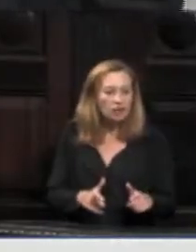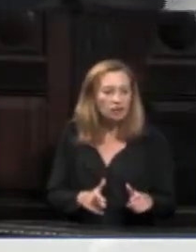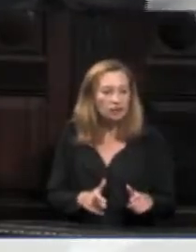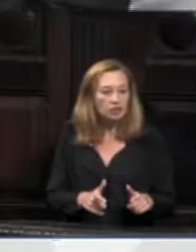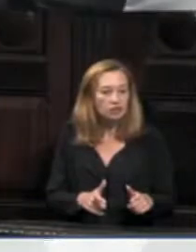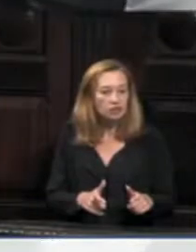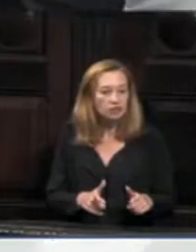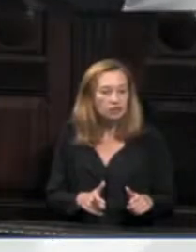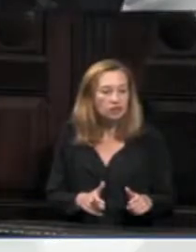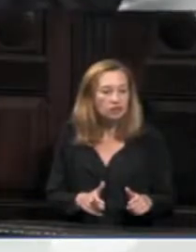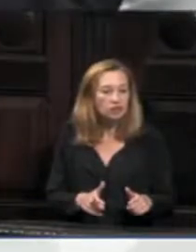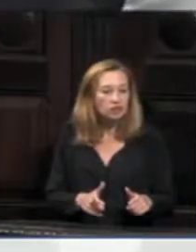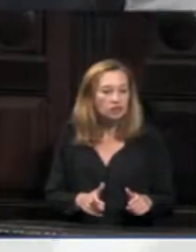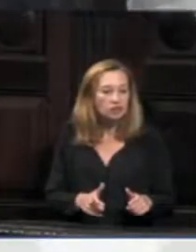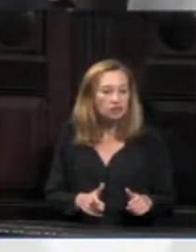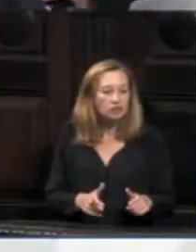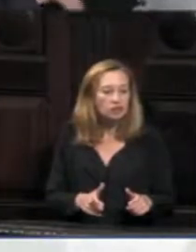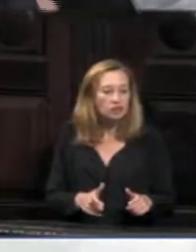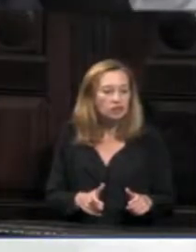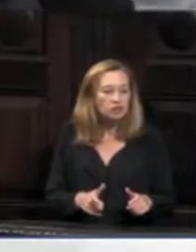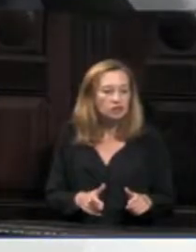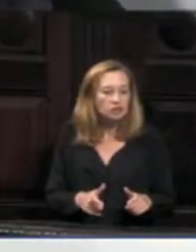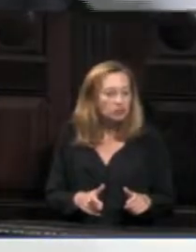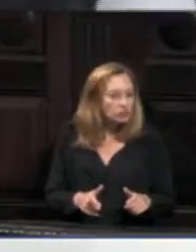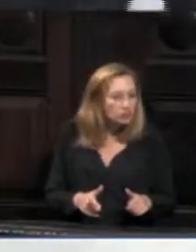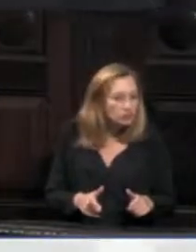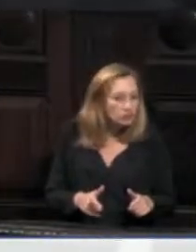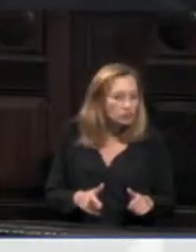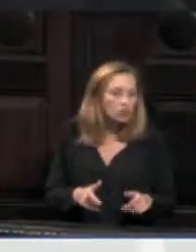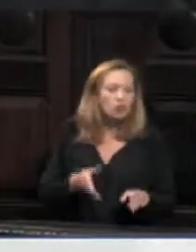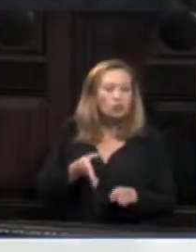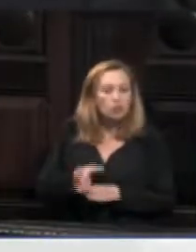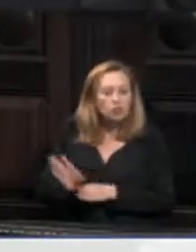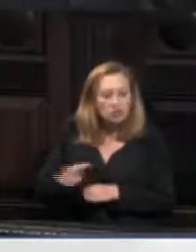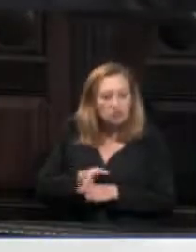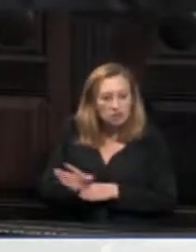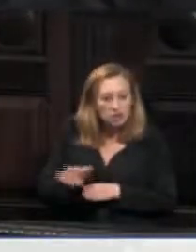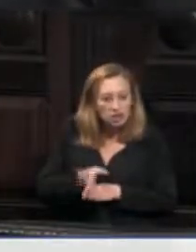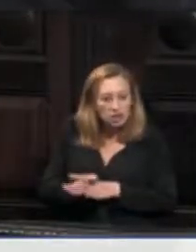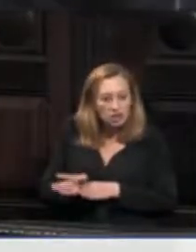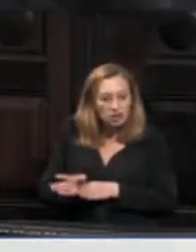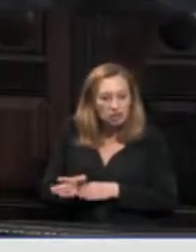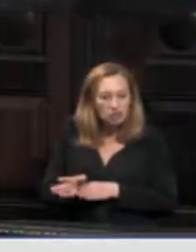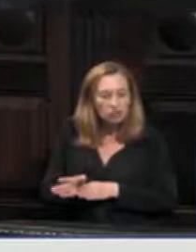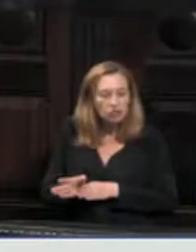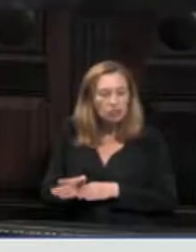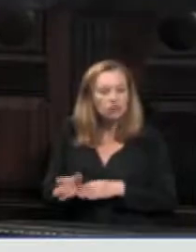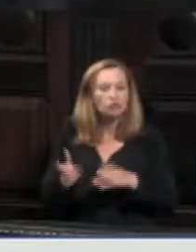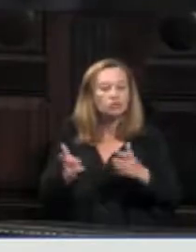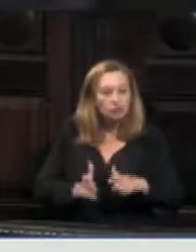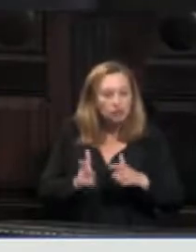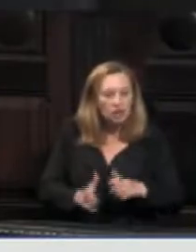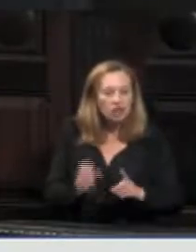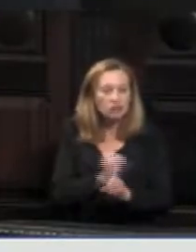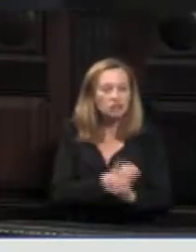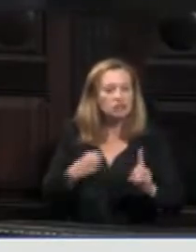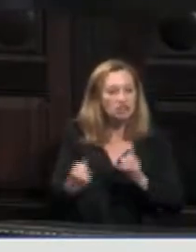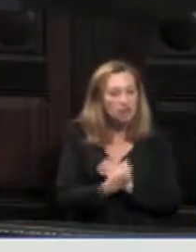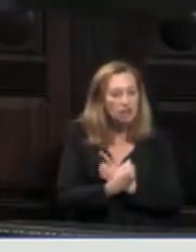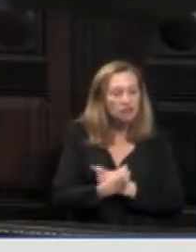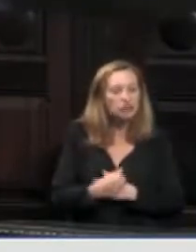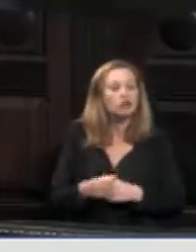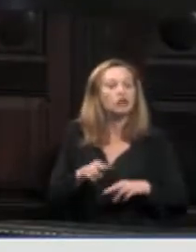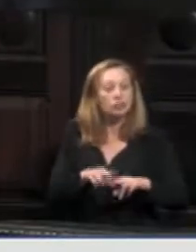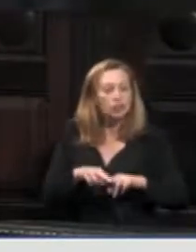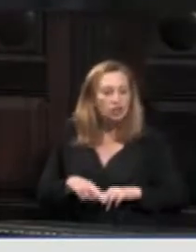Conselho Deliberativo, foi dado maior prestígio ao Conselho Consultivo, onde tem forte participação da sociedade civil. Portanto, com esses